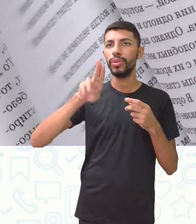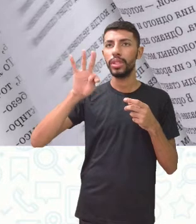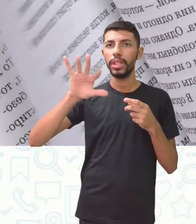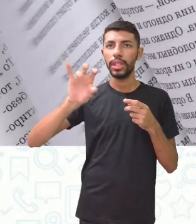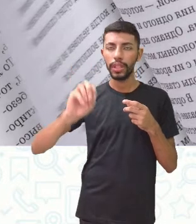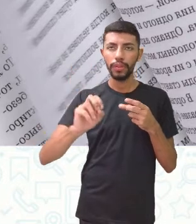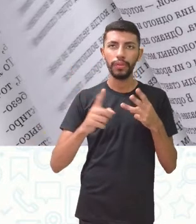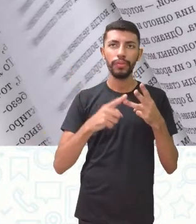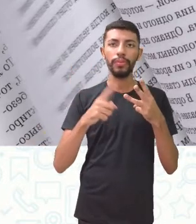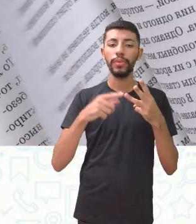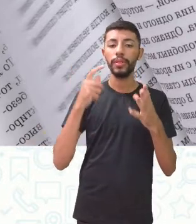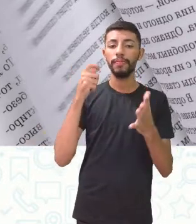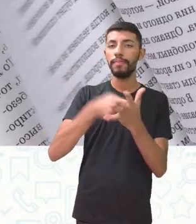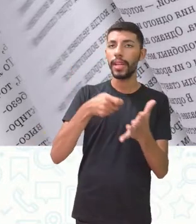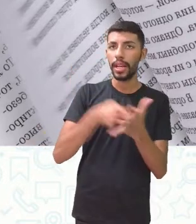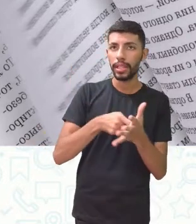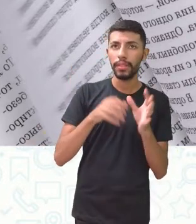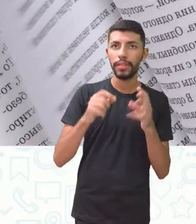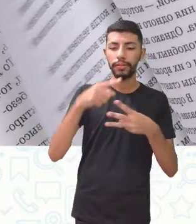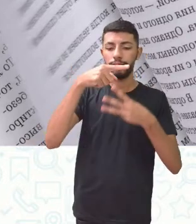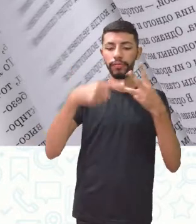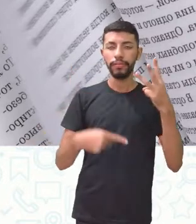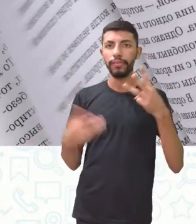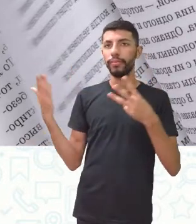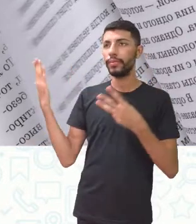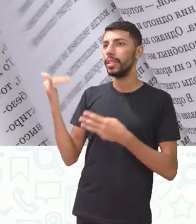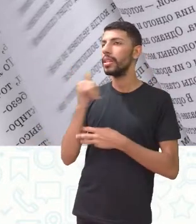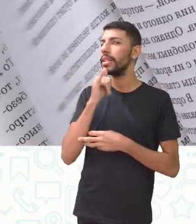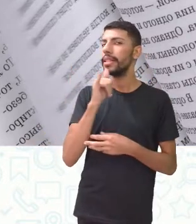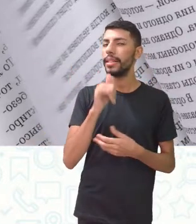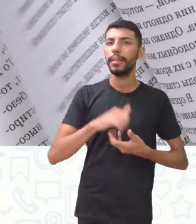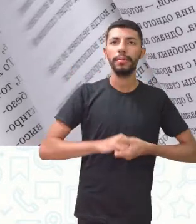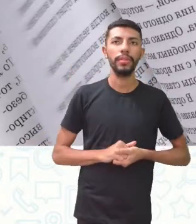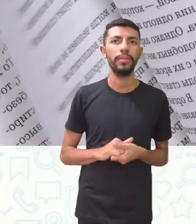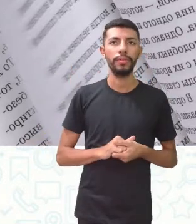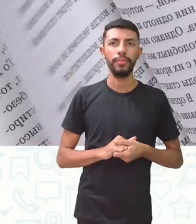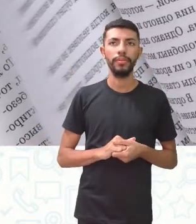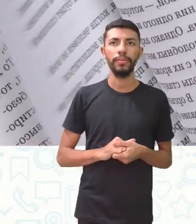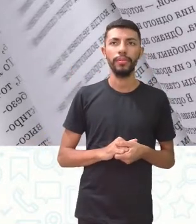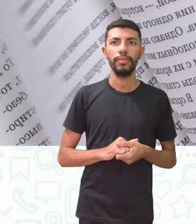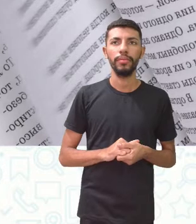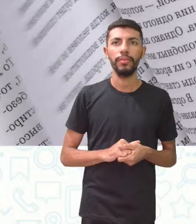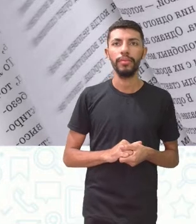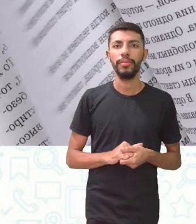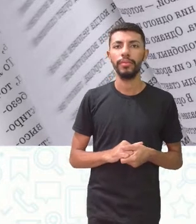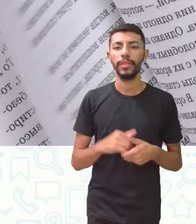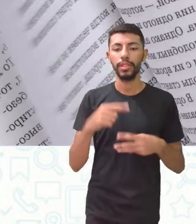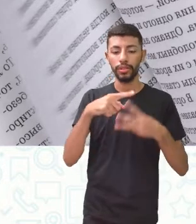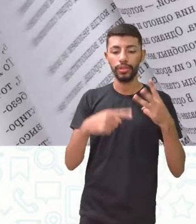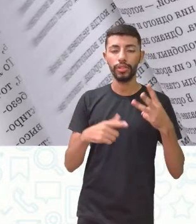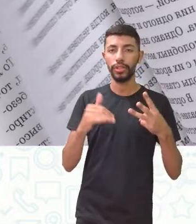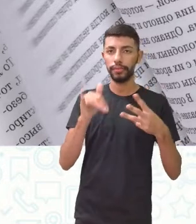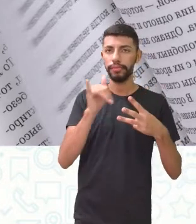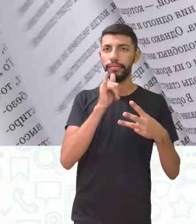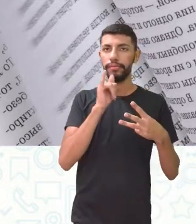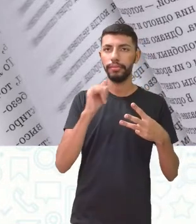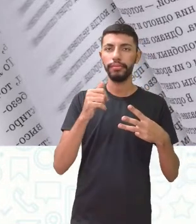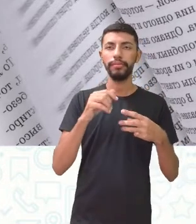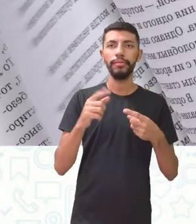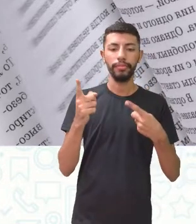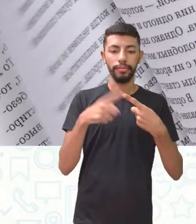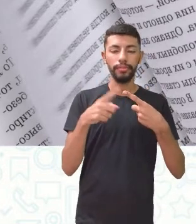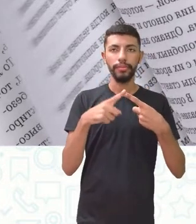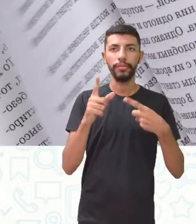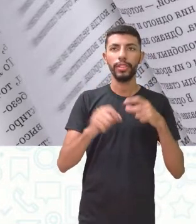que eu já falei para vocês. Eu trouxe 3 frases para exemplificar esses 3 formas de usar o verbo. No